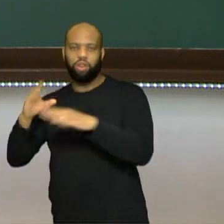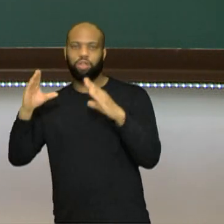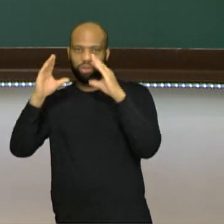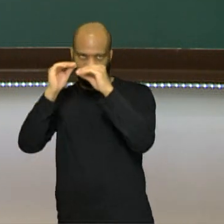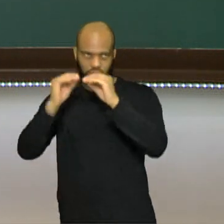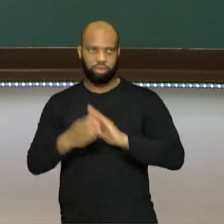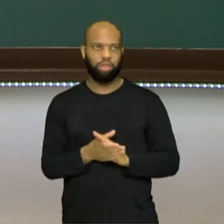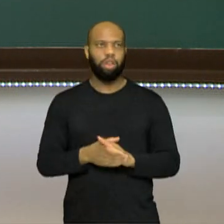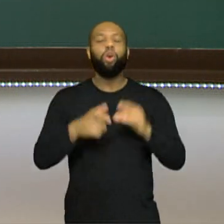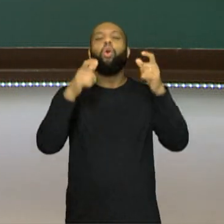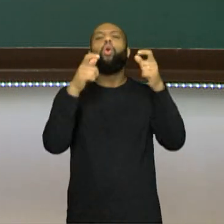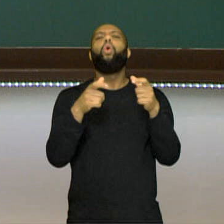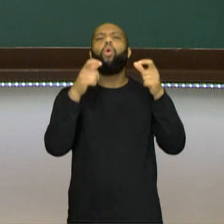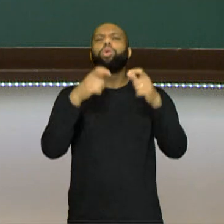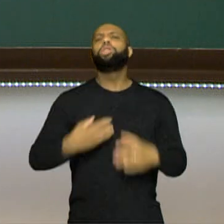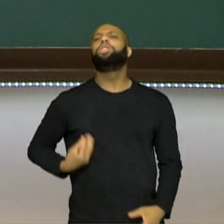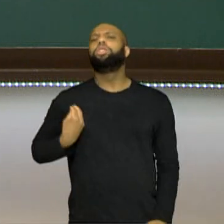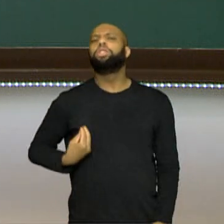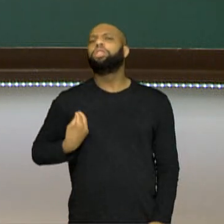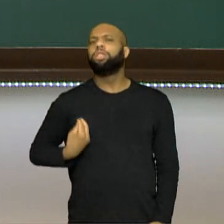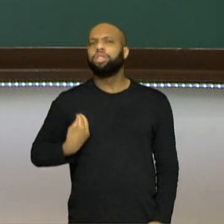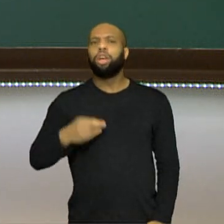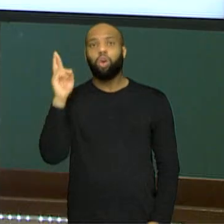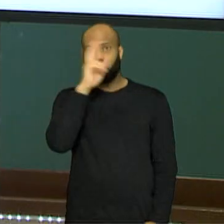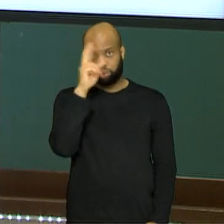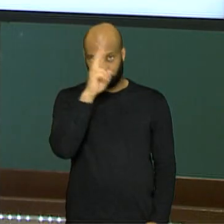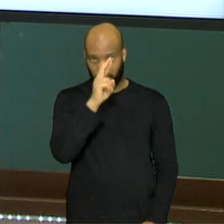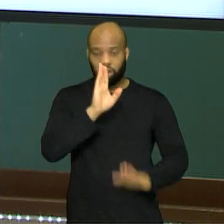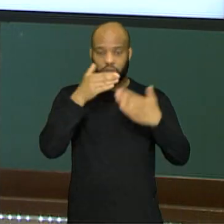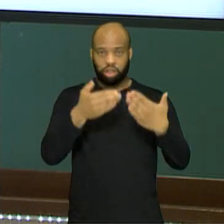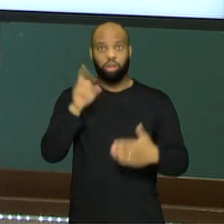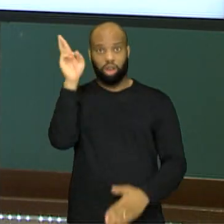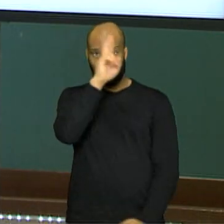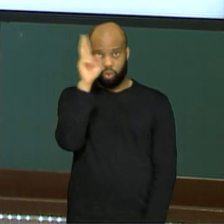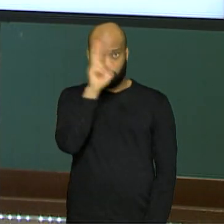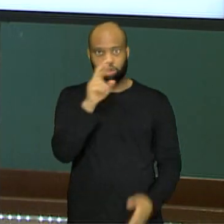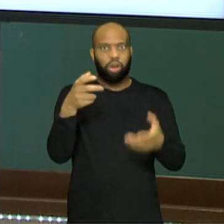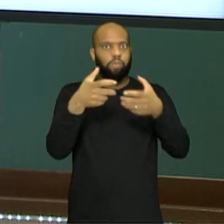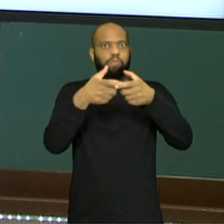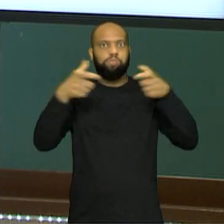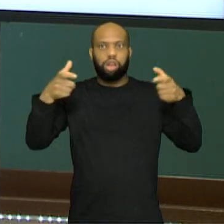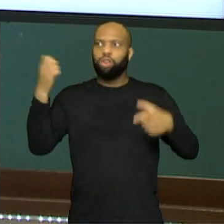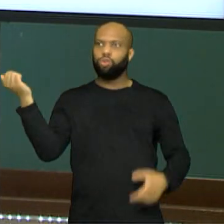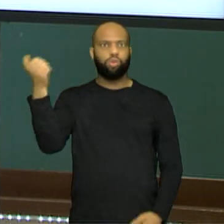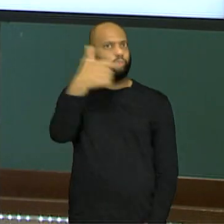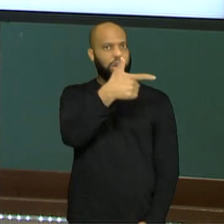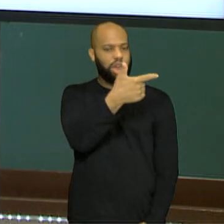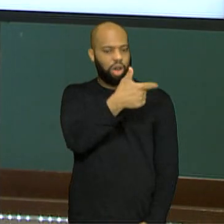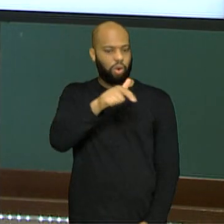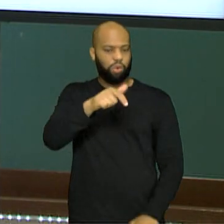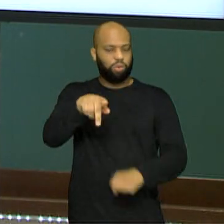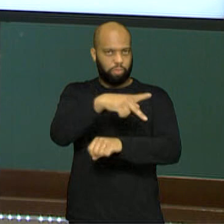Onde que se localiza a Rússia? A Rússia é o maior país do mundo e ela tem